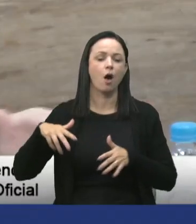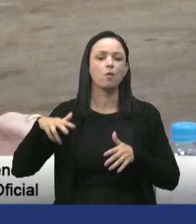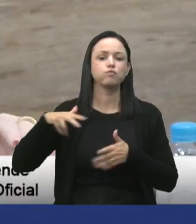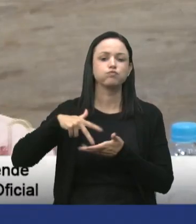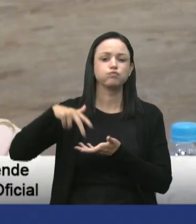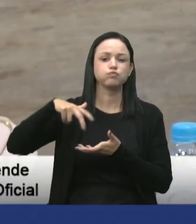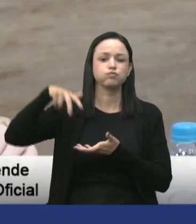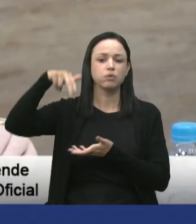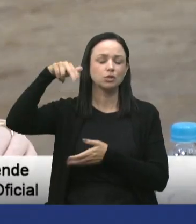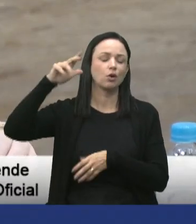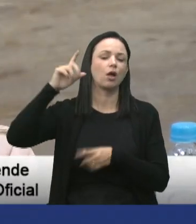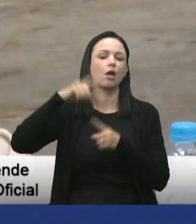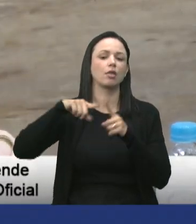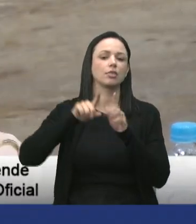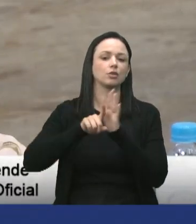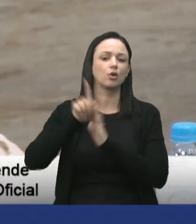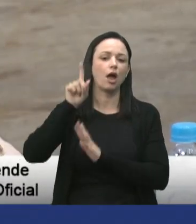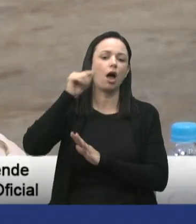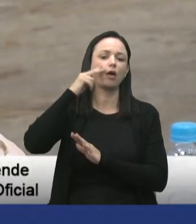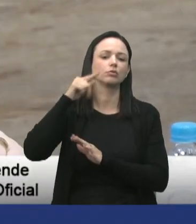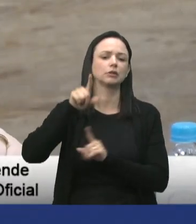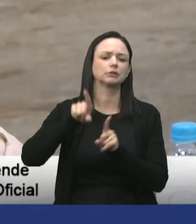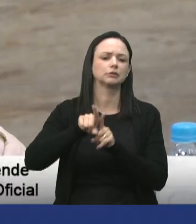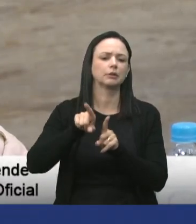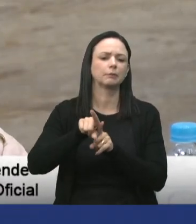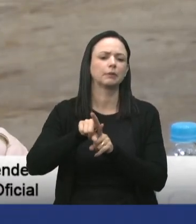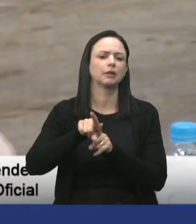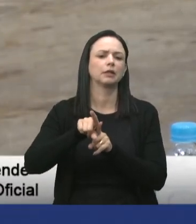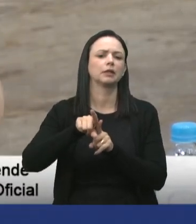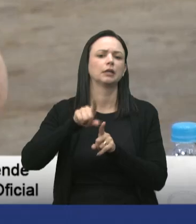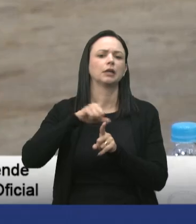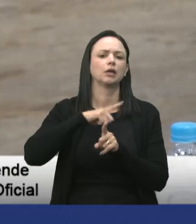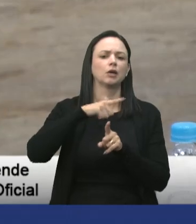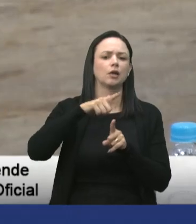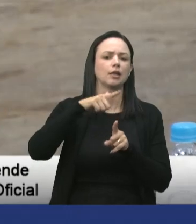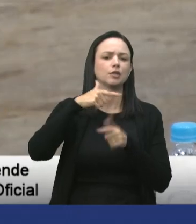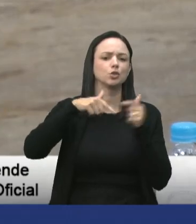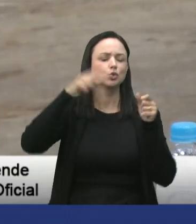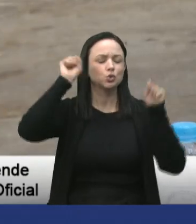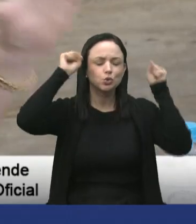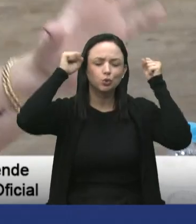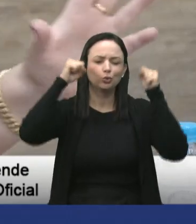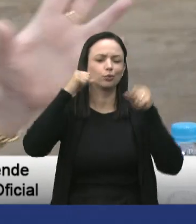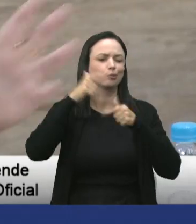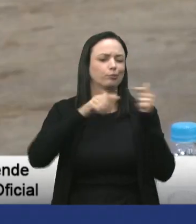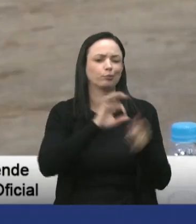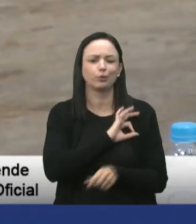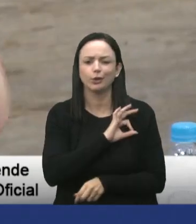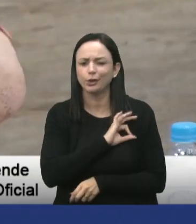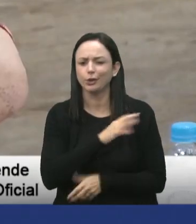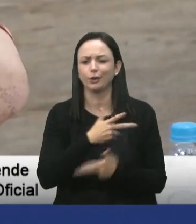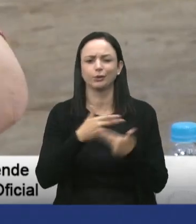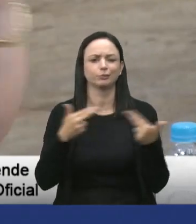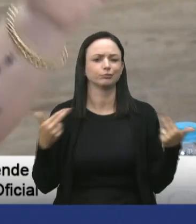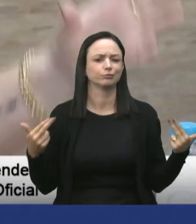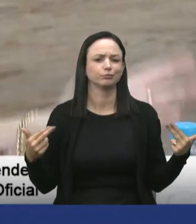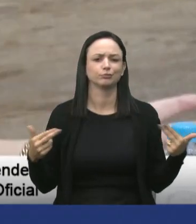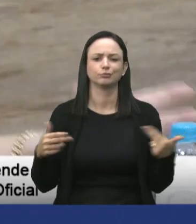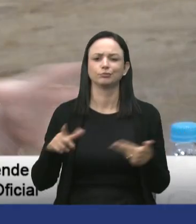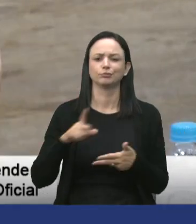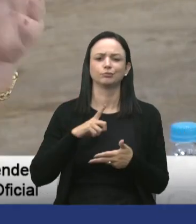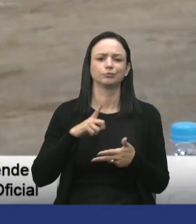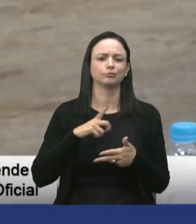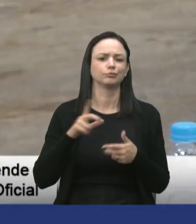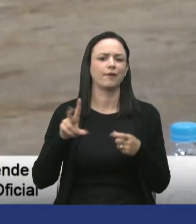da Xuxa, tem a outra trabalhando como policial, tem médica, tem